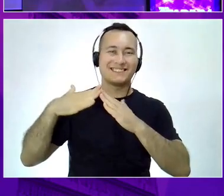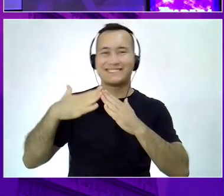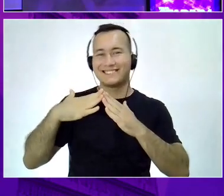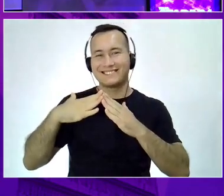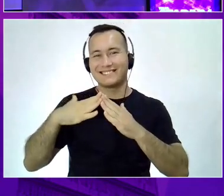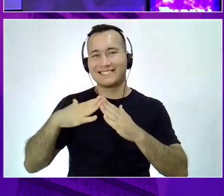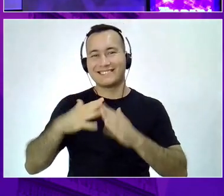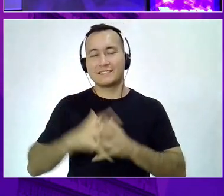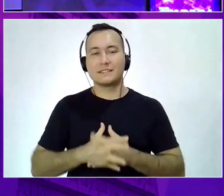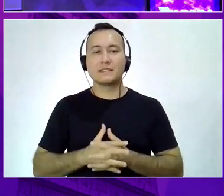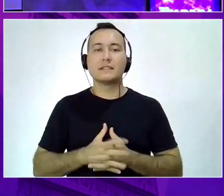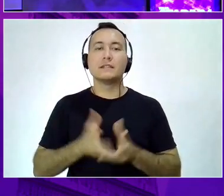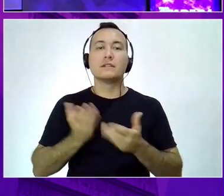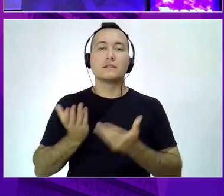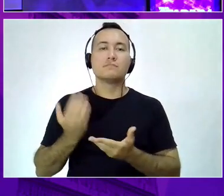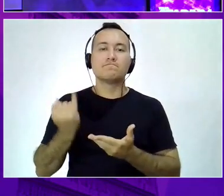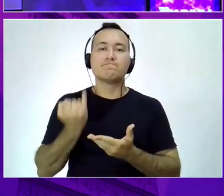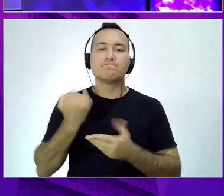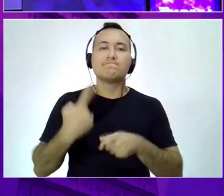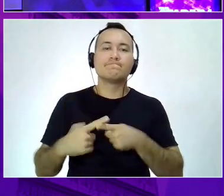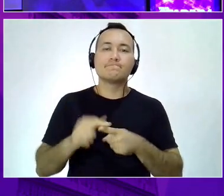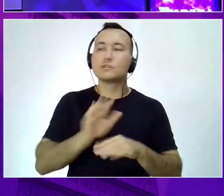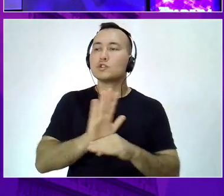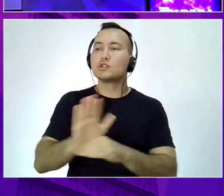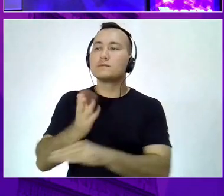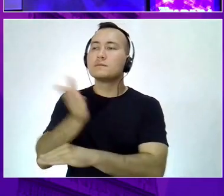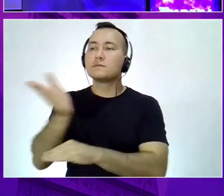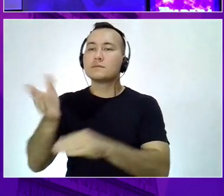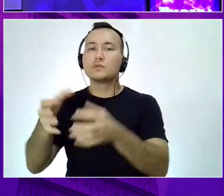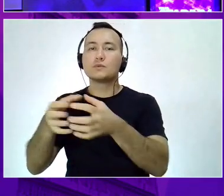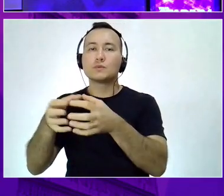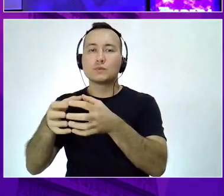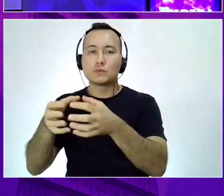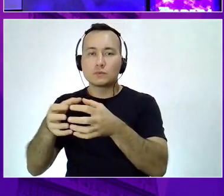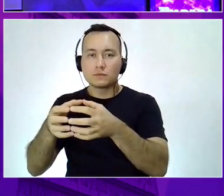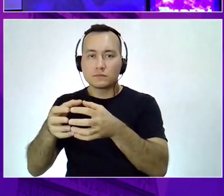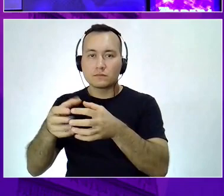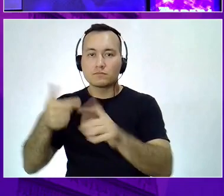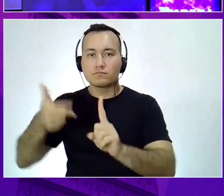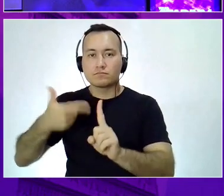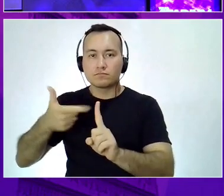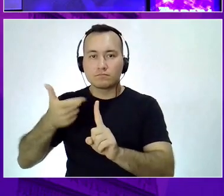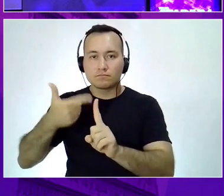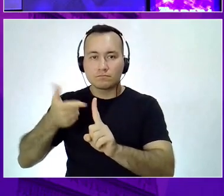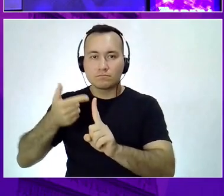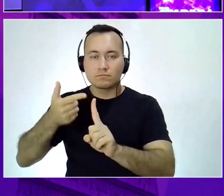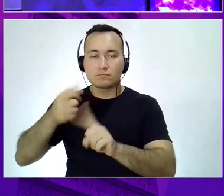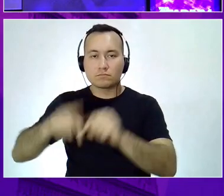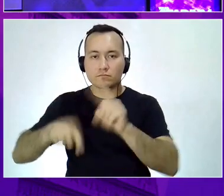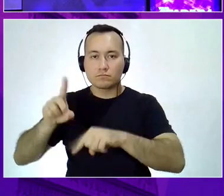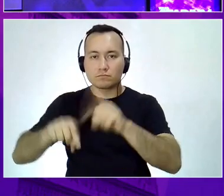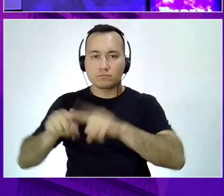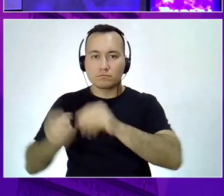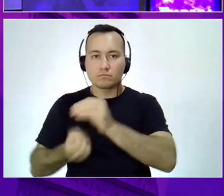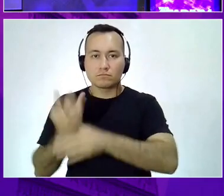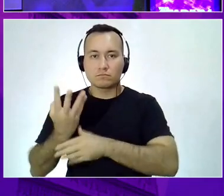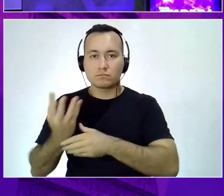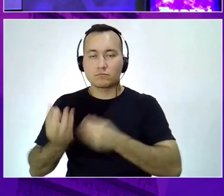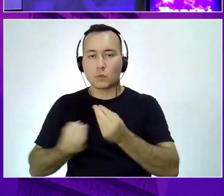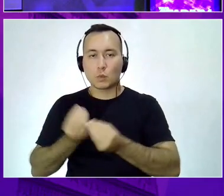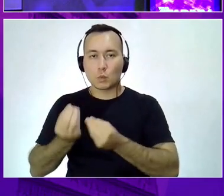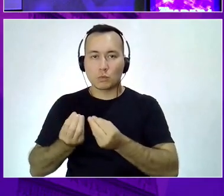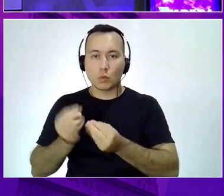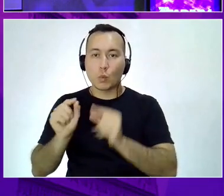muito importante, para o time de desenvolvimento, ele também é muito importante para vocês terem diretrizes de melhoria do produto.